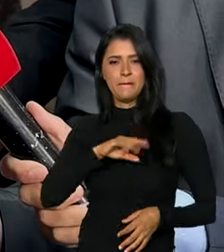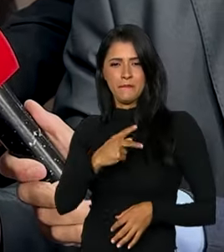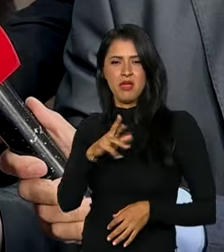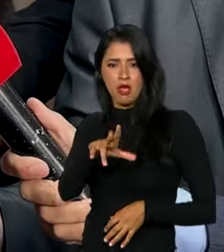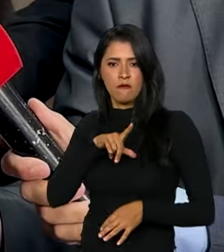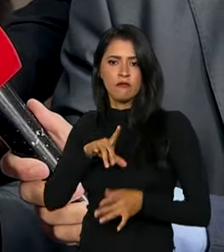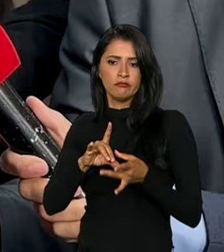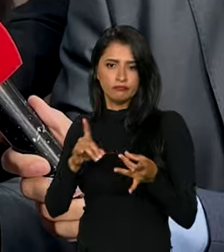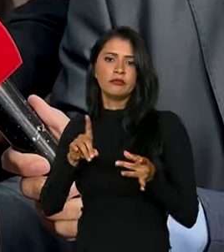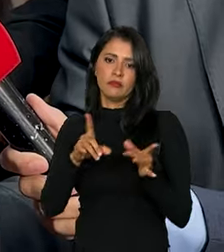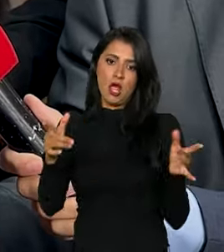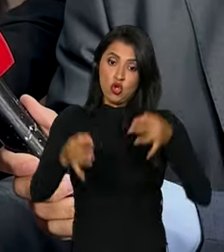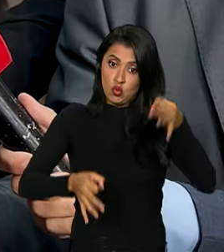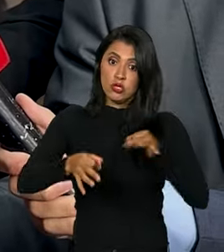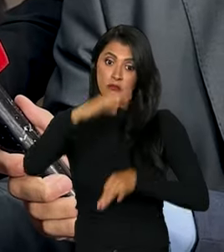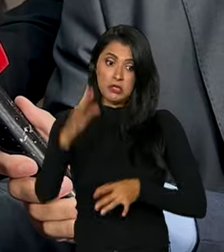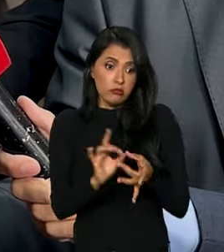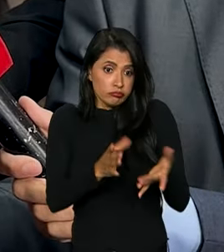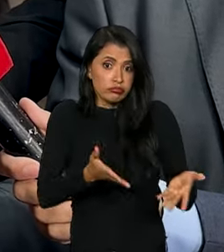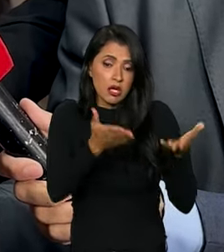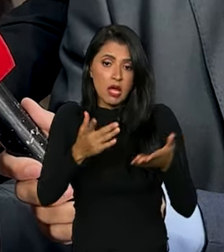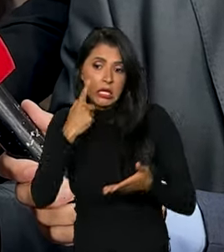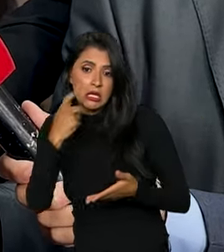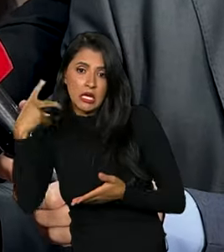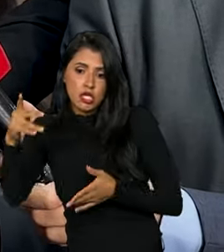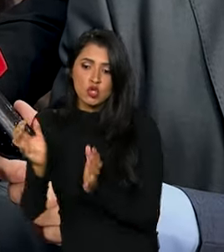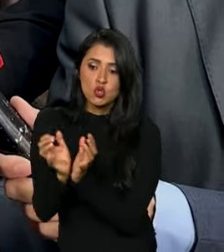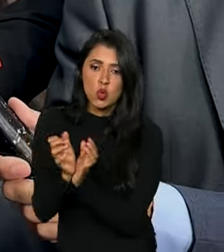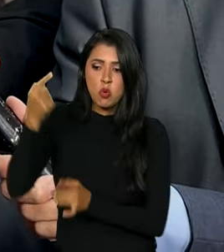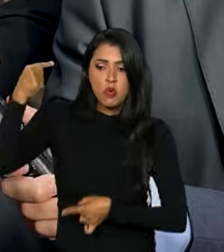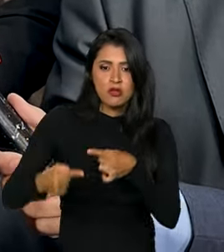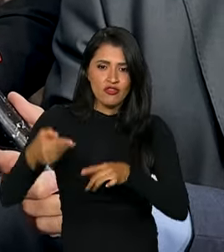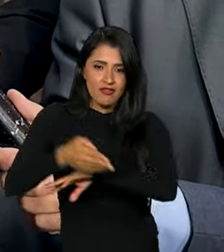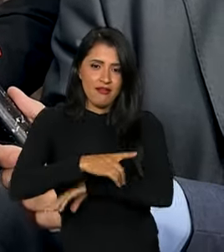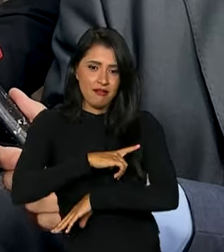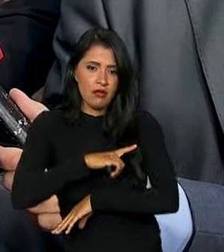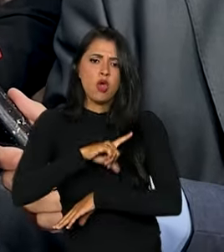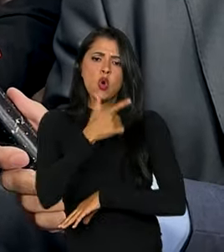Federal, autorizada pela Justiça brasileira, a interesses de grupos políticos que estão aqui ou mesmo de outros países.